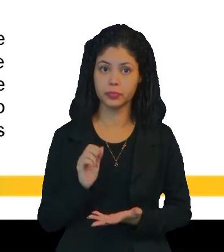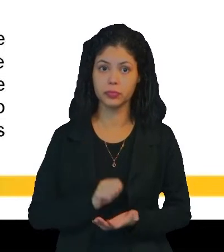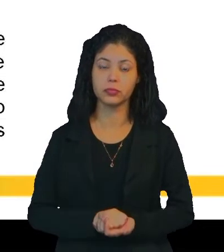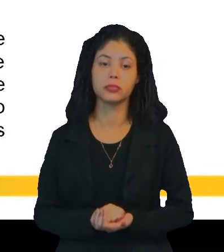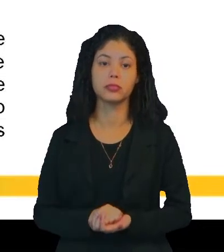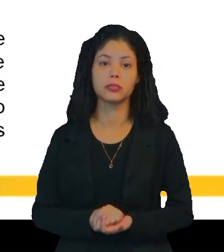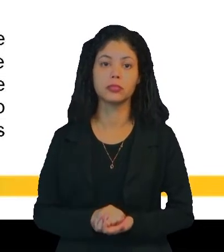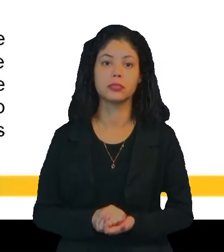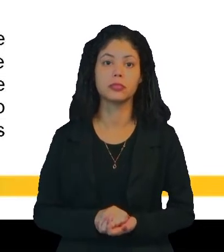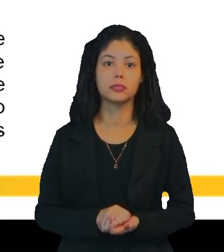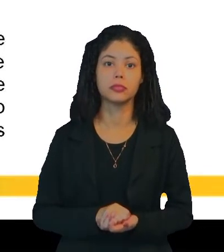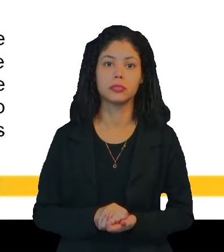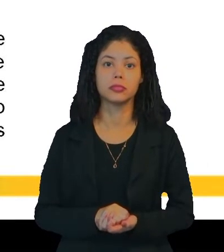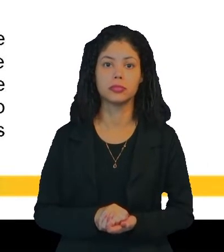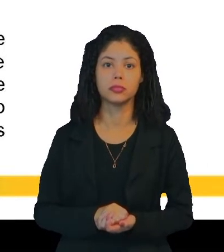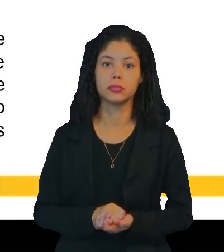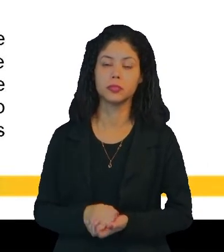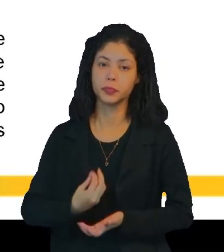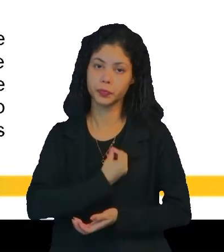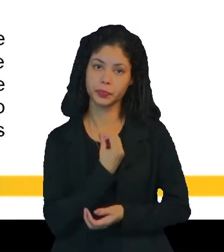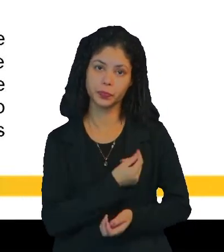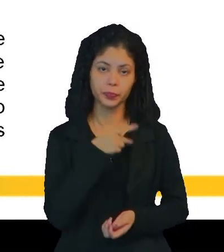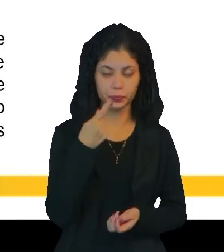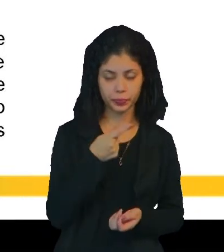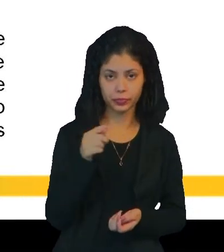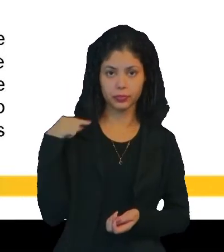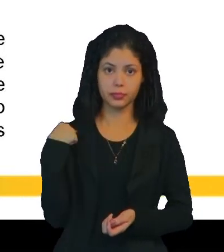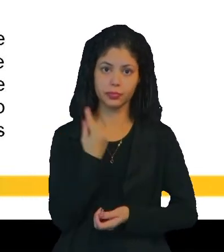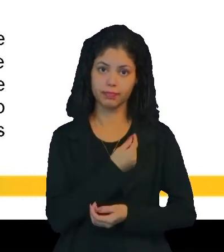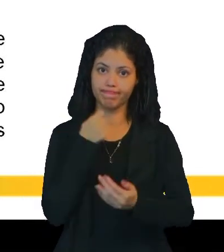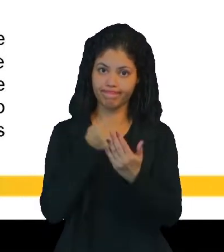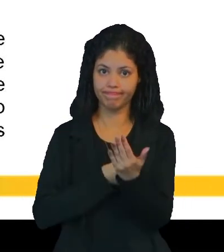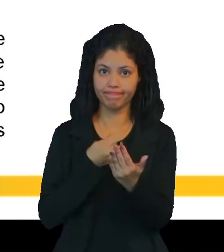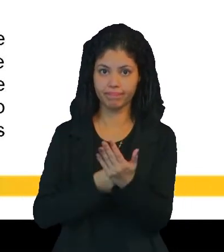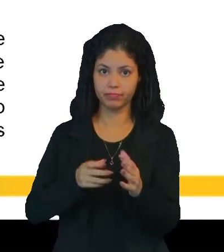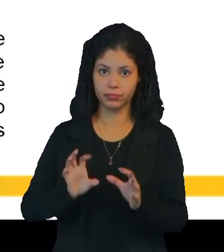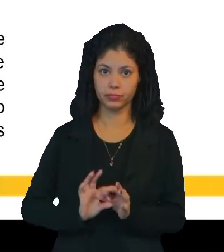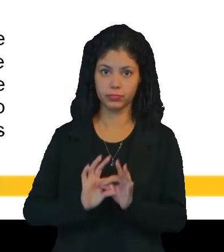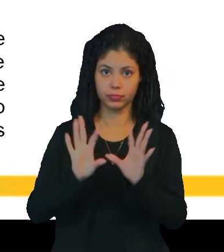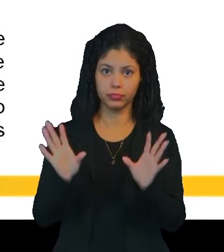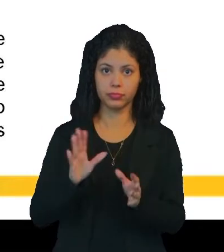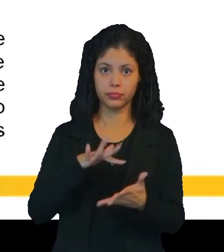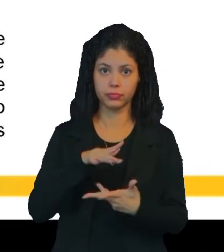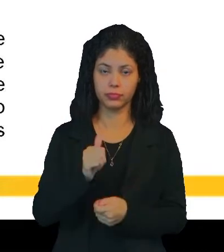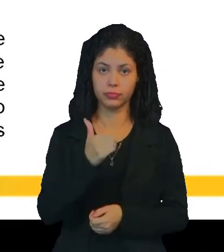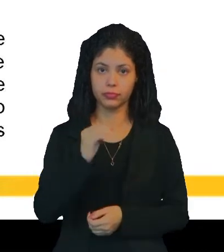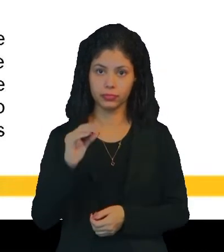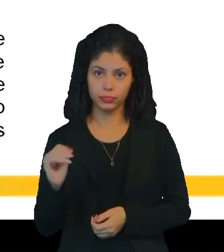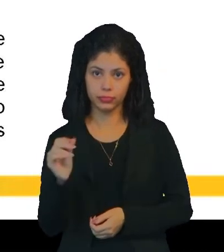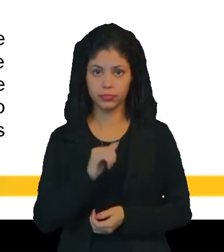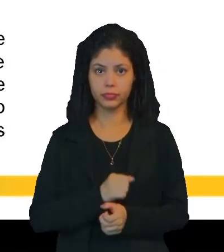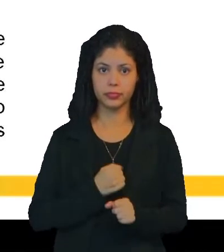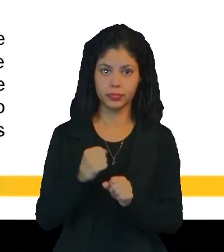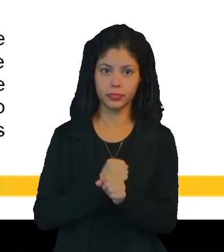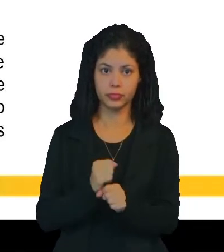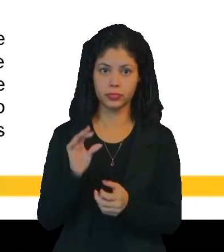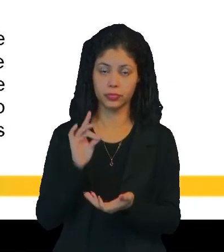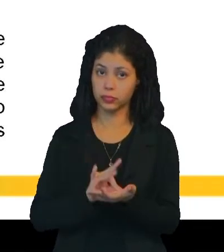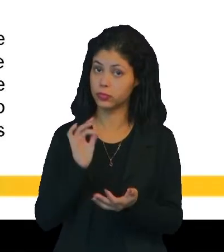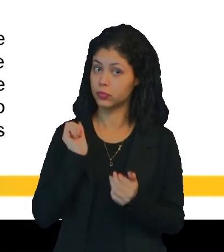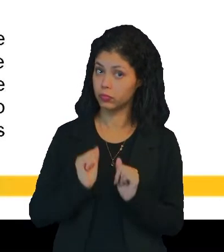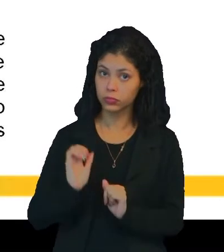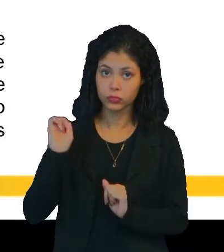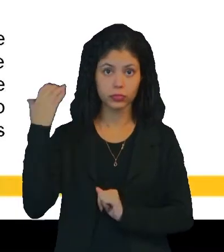planeta. Stephen Hawking afirmou que seremos obrigados a abandonar o planeta Terra em 100 anos. Isso, de fato,